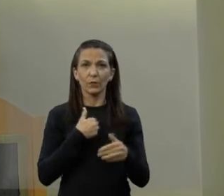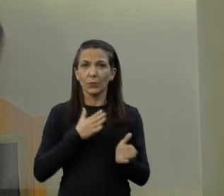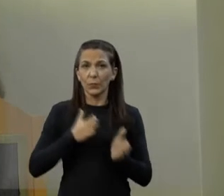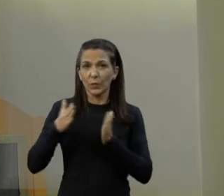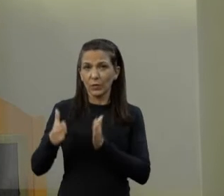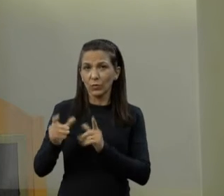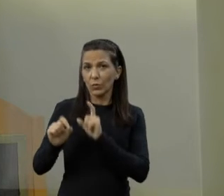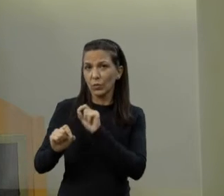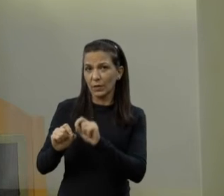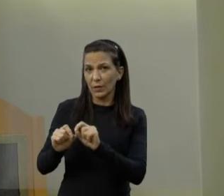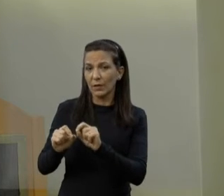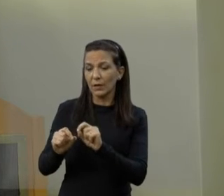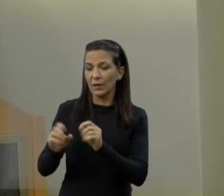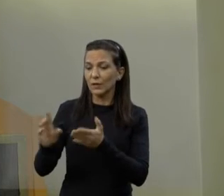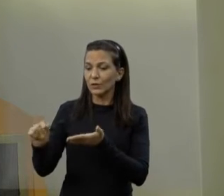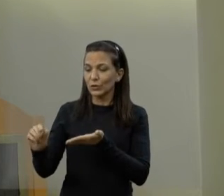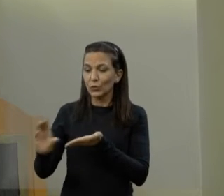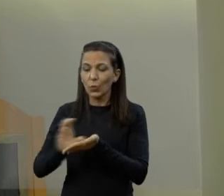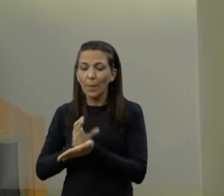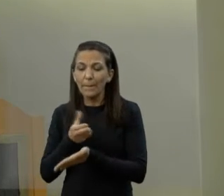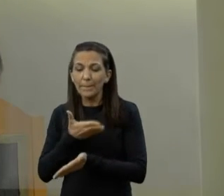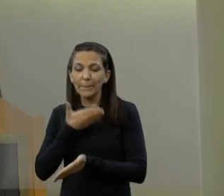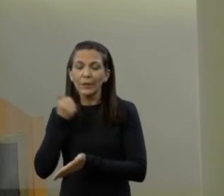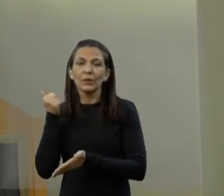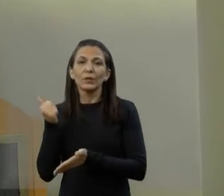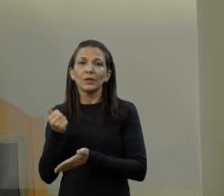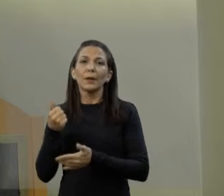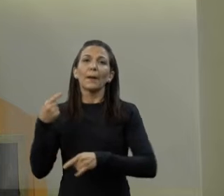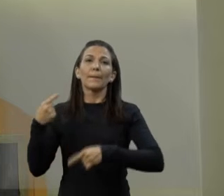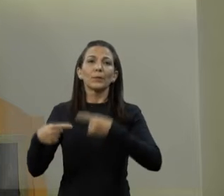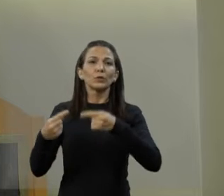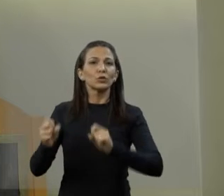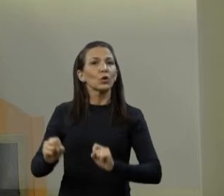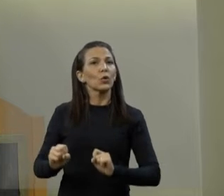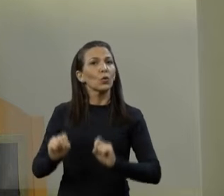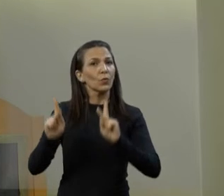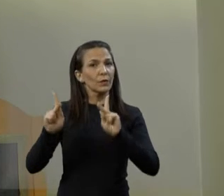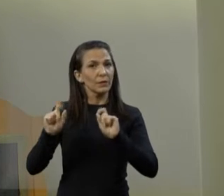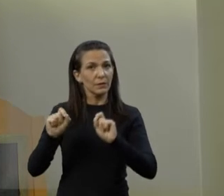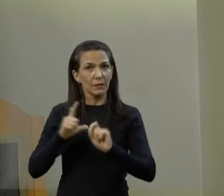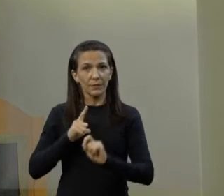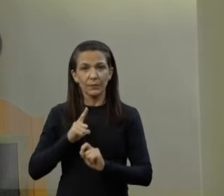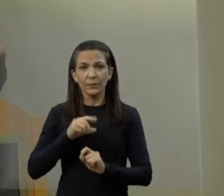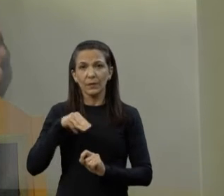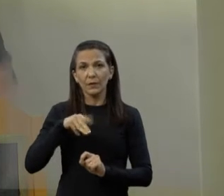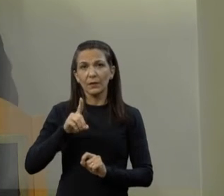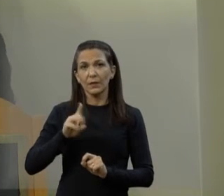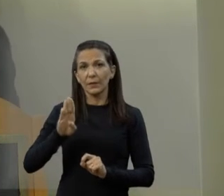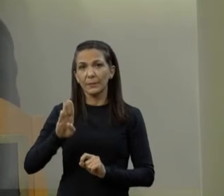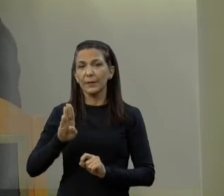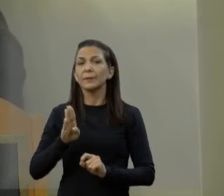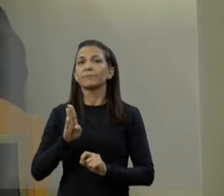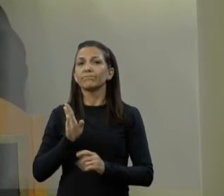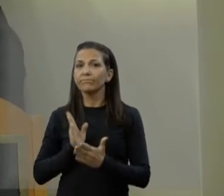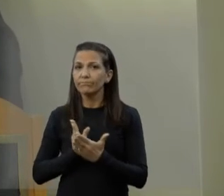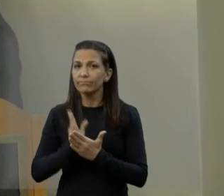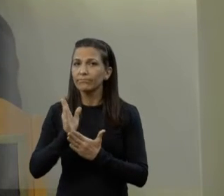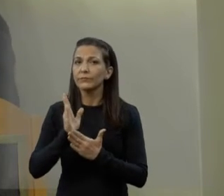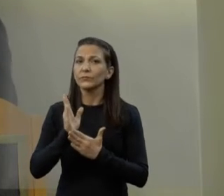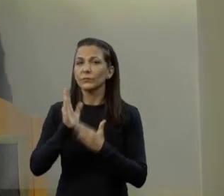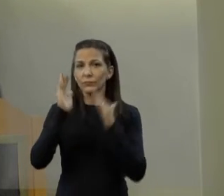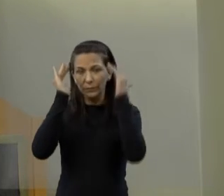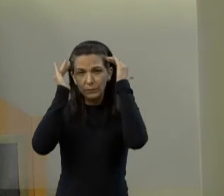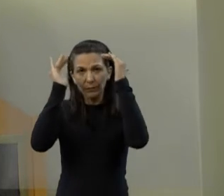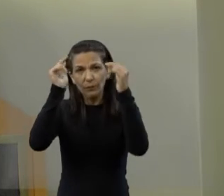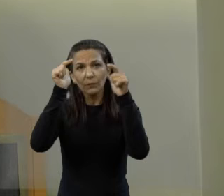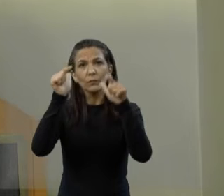não mandado está pautado no trazer recursos melhorias e a boa política e o MDB tá nessa linha com todo